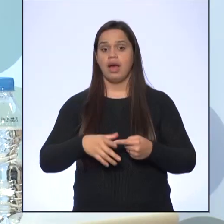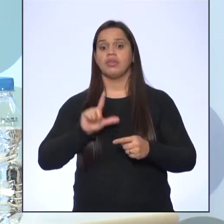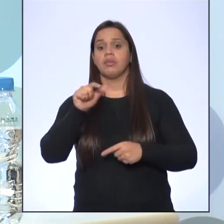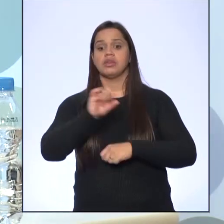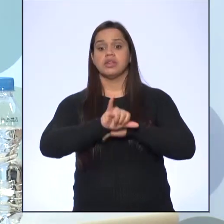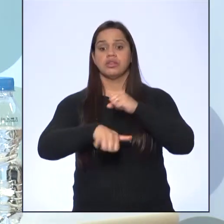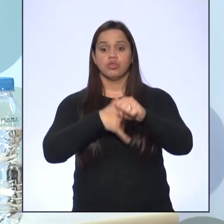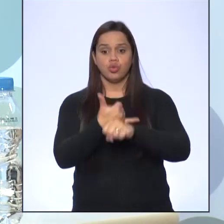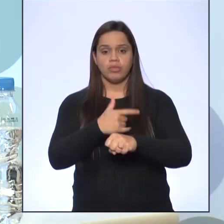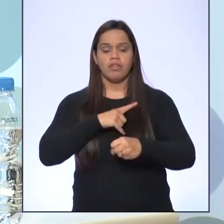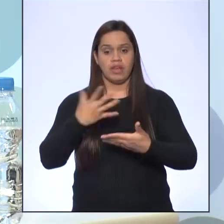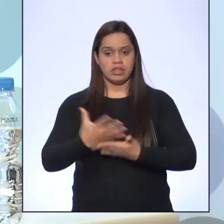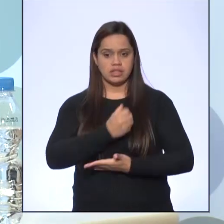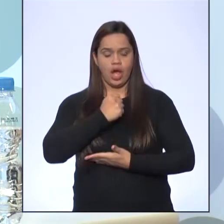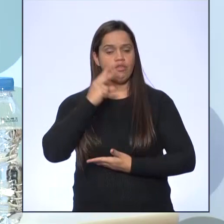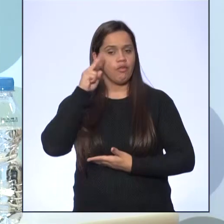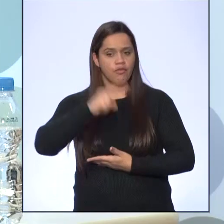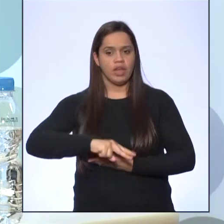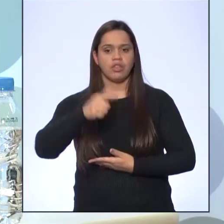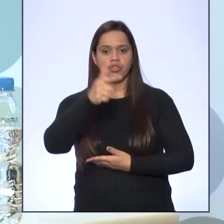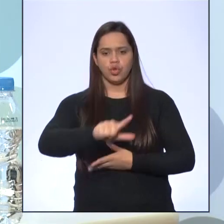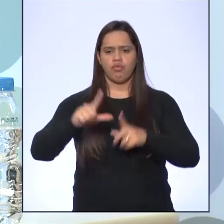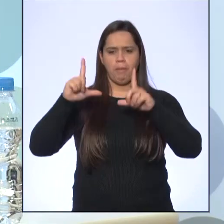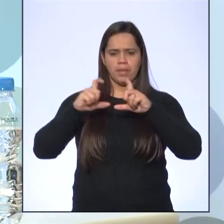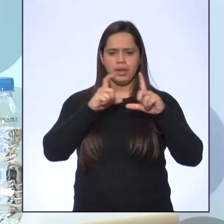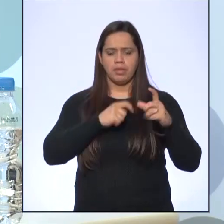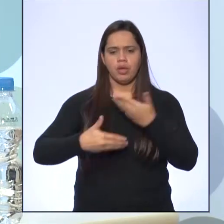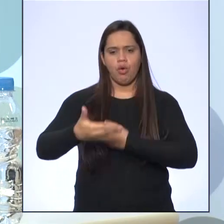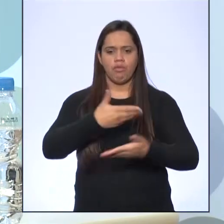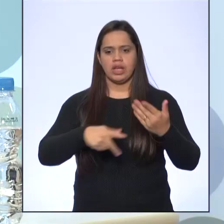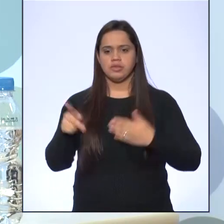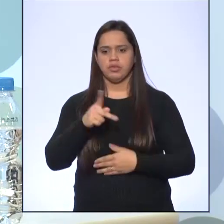depois a atividade no YouTube, tirem print,